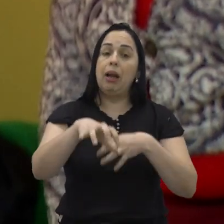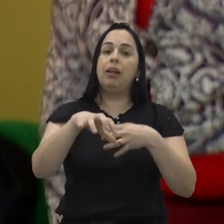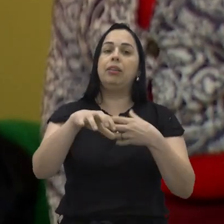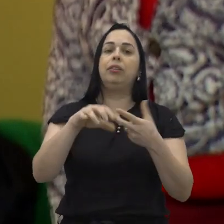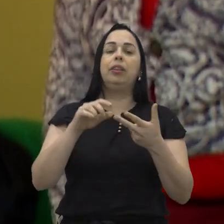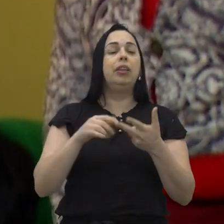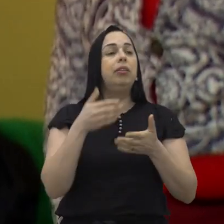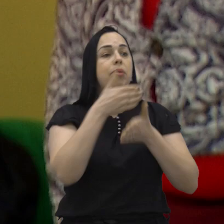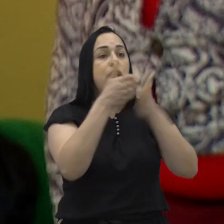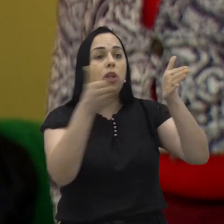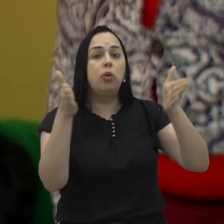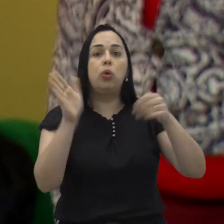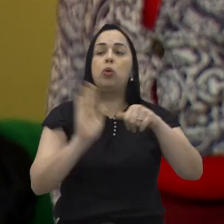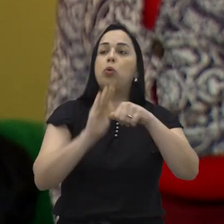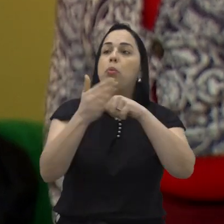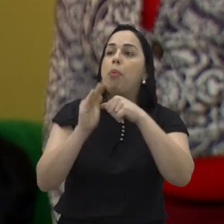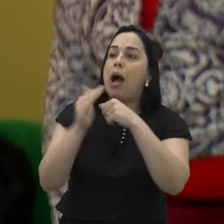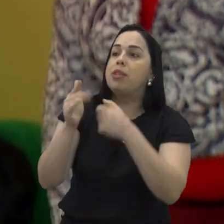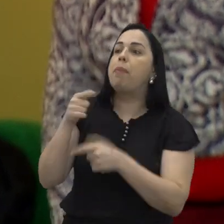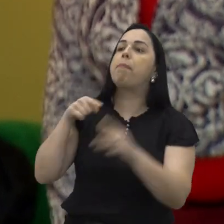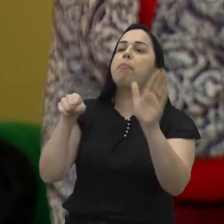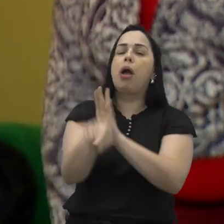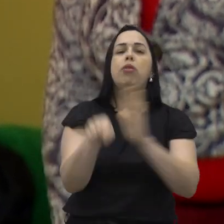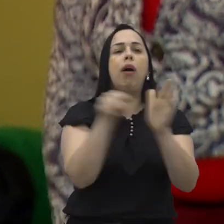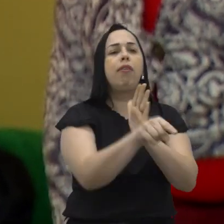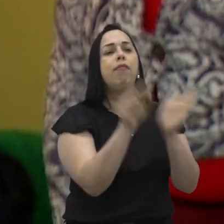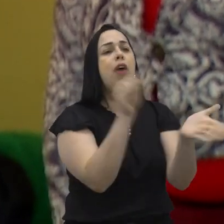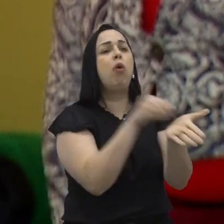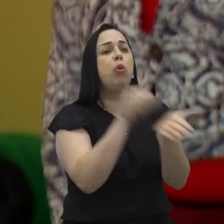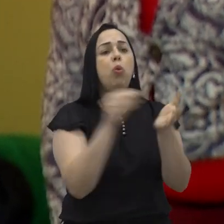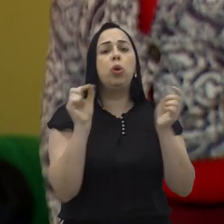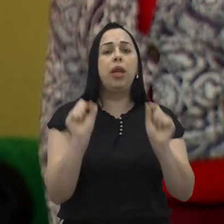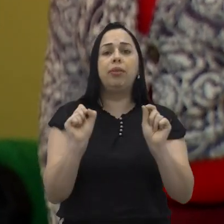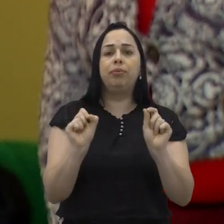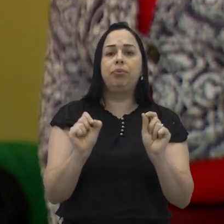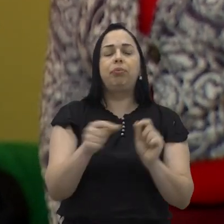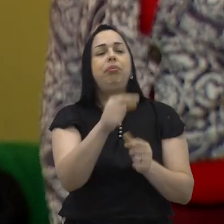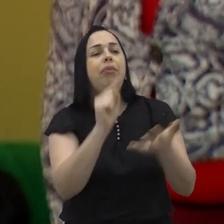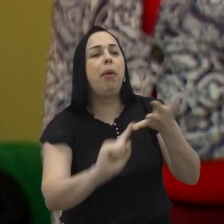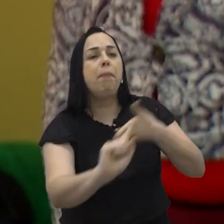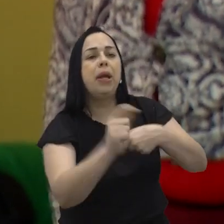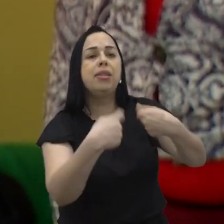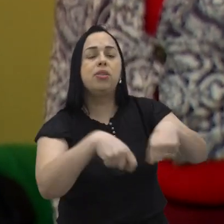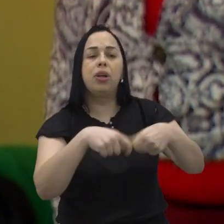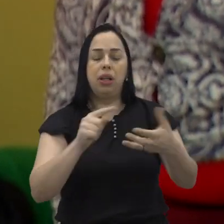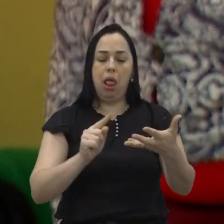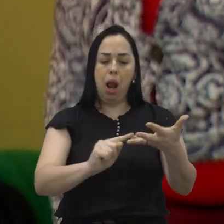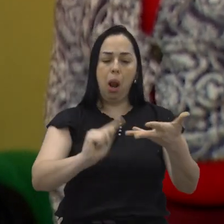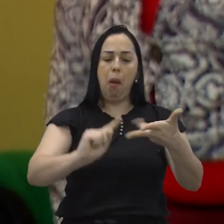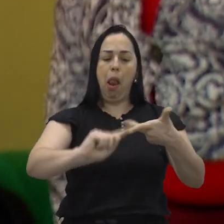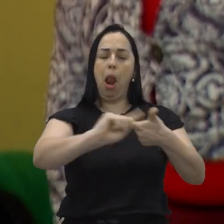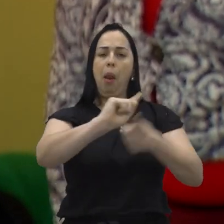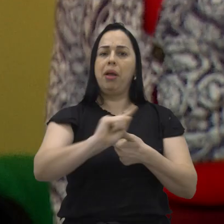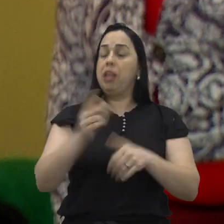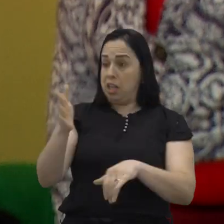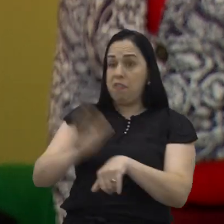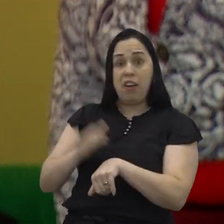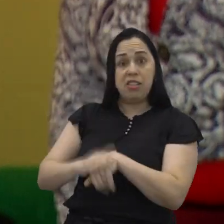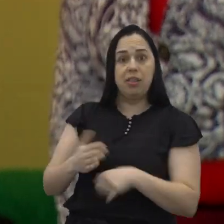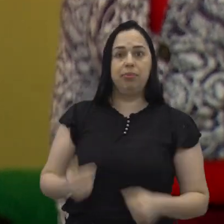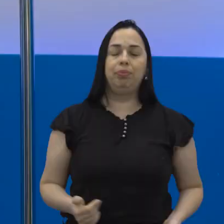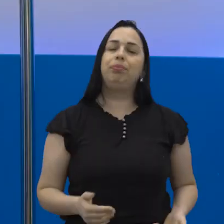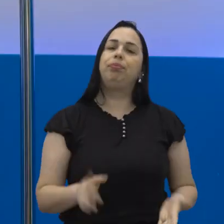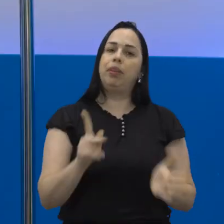precisando, ir nos bairros, perguntar para as pessoas, está precisando do quê? Está precisando disso, ir lá e